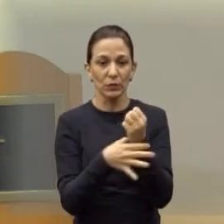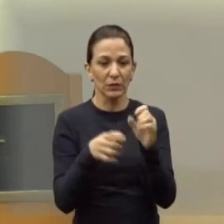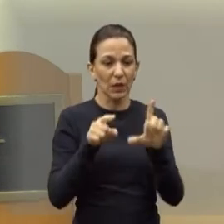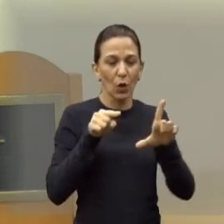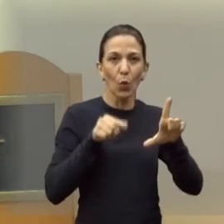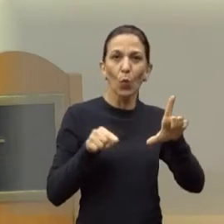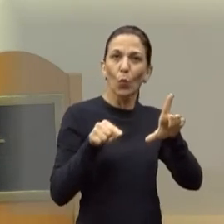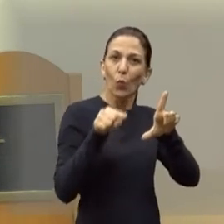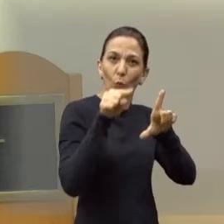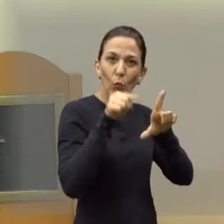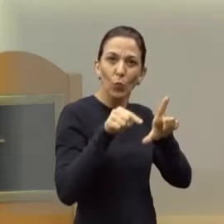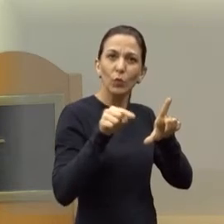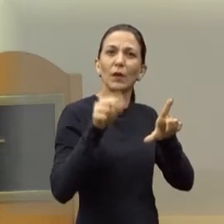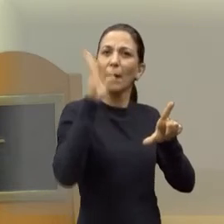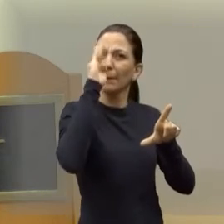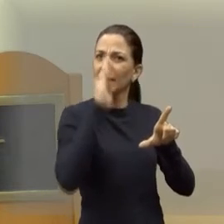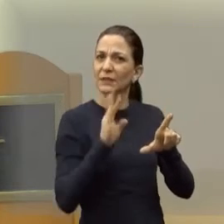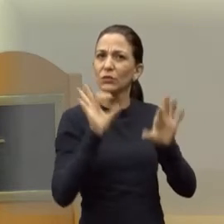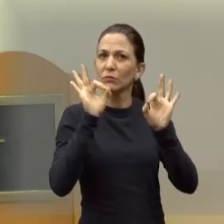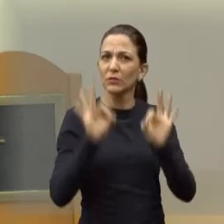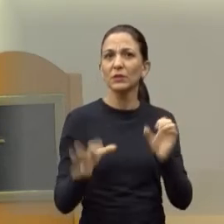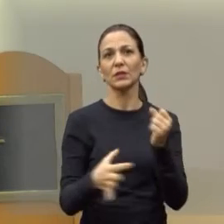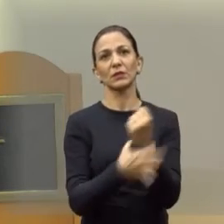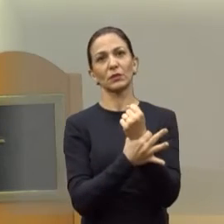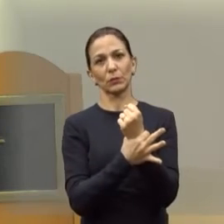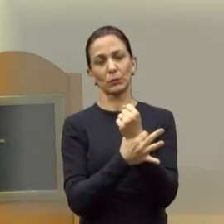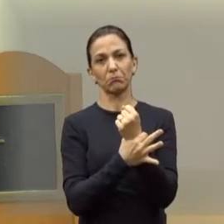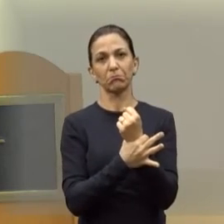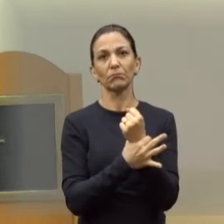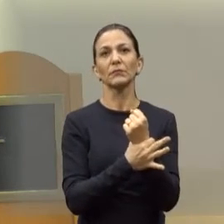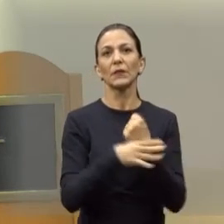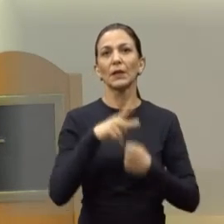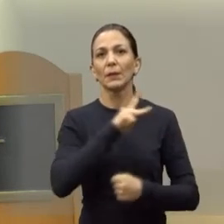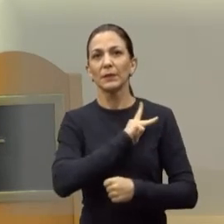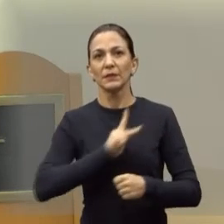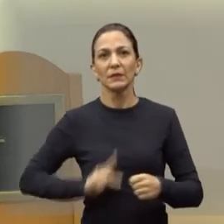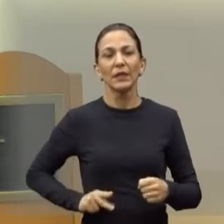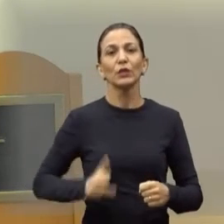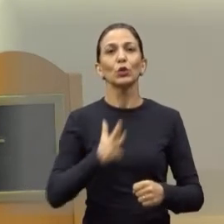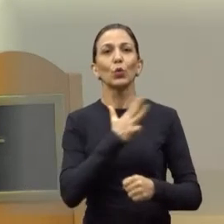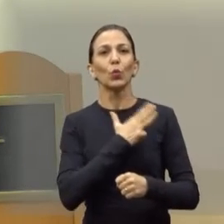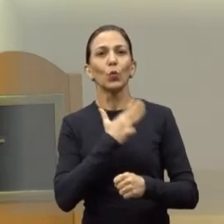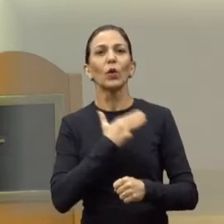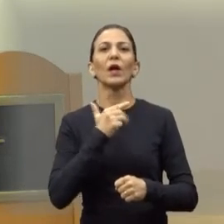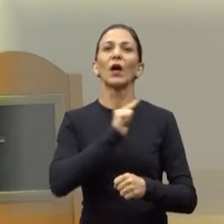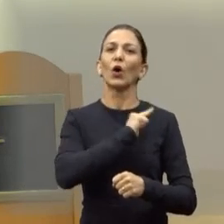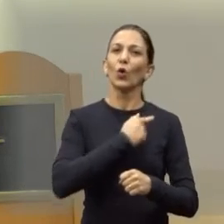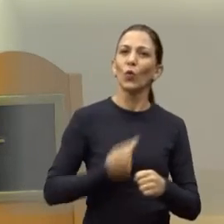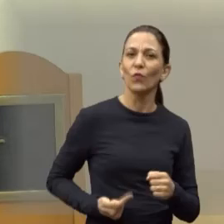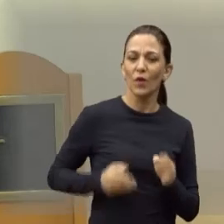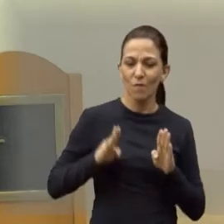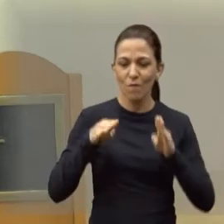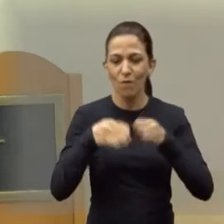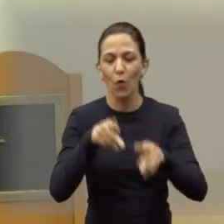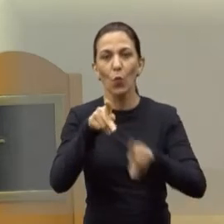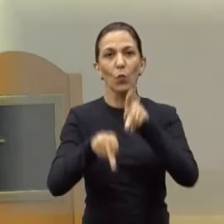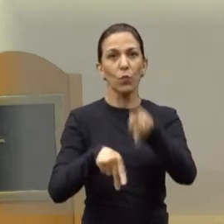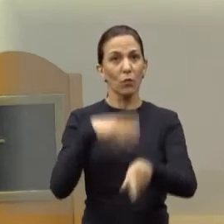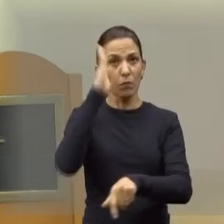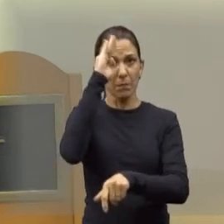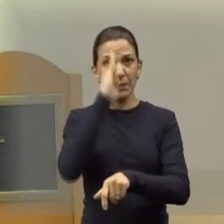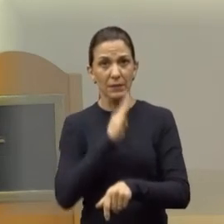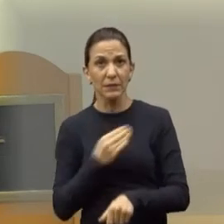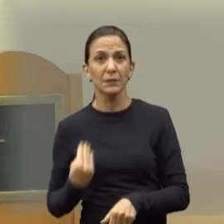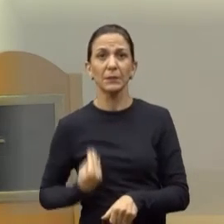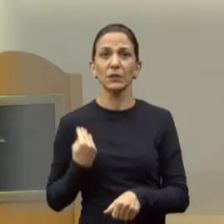urnas as urnas brasileiras que o nosso presidente Lula faça novamente um grande governo para o povo brasileiro que